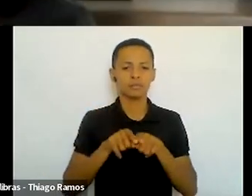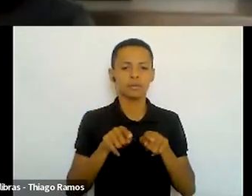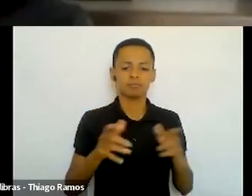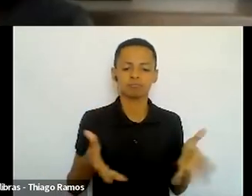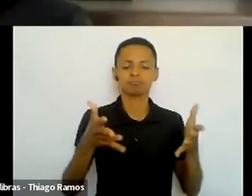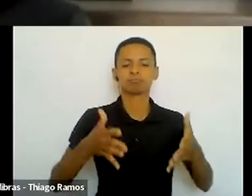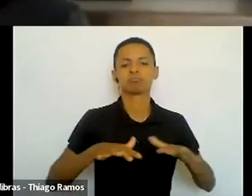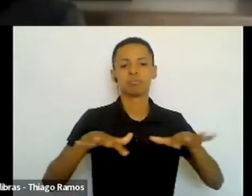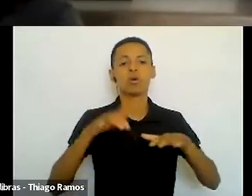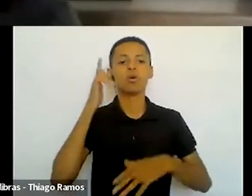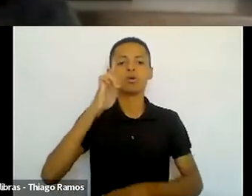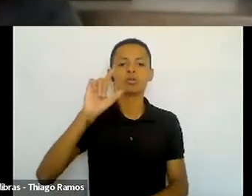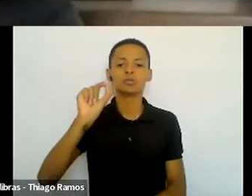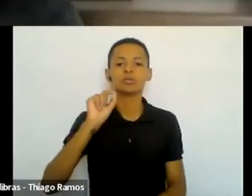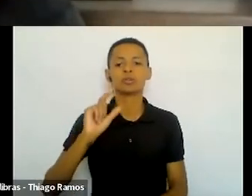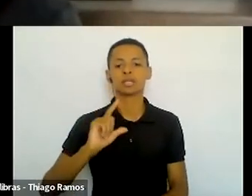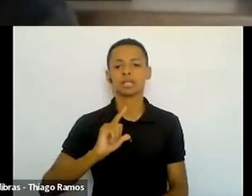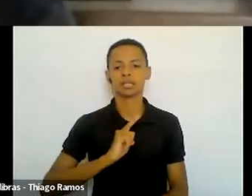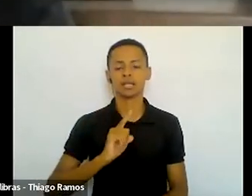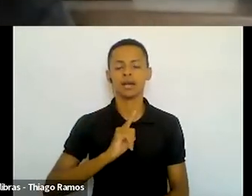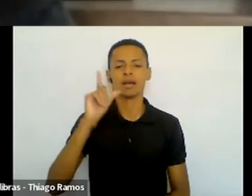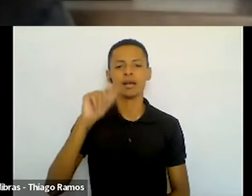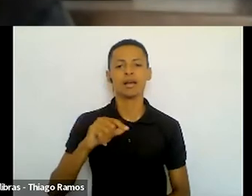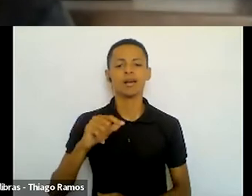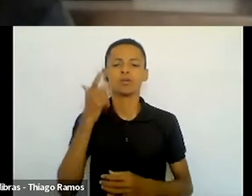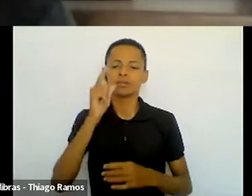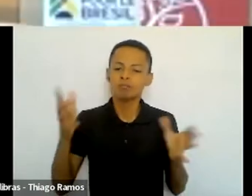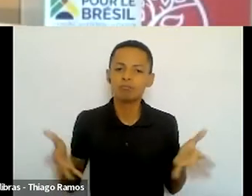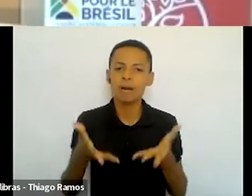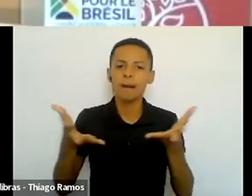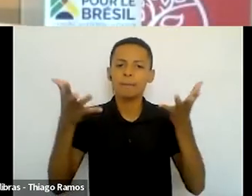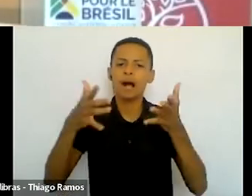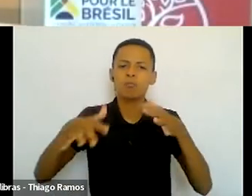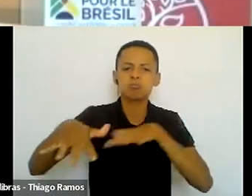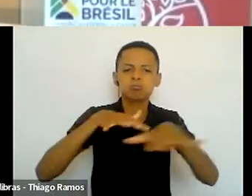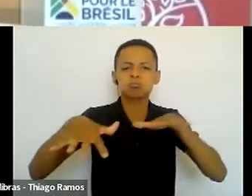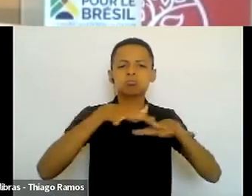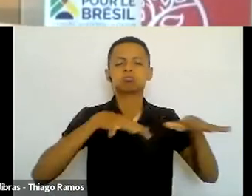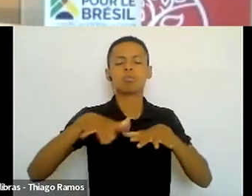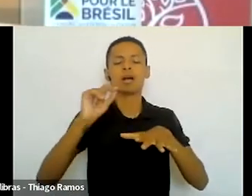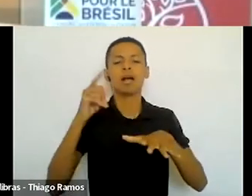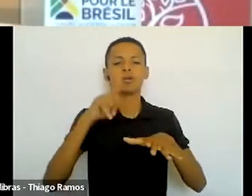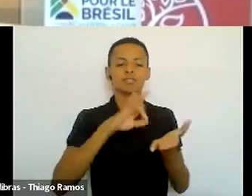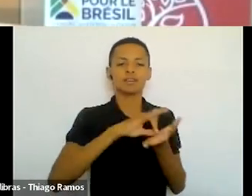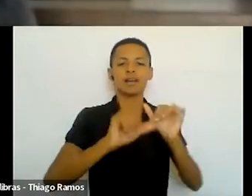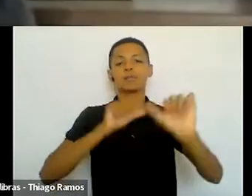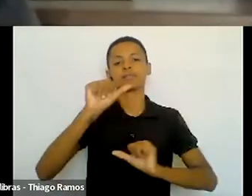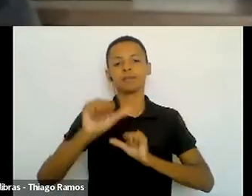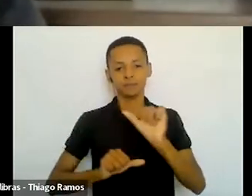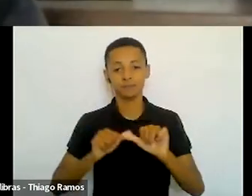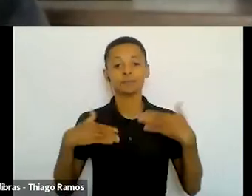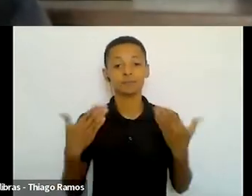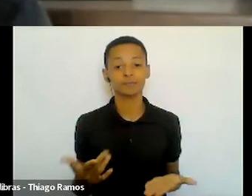conseguiram construir ondas que mudam a realidade. They have managed to change the reality. Então, o